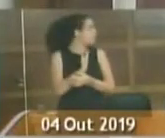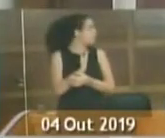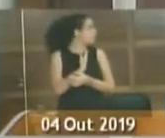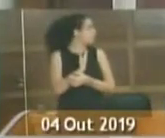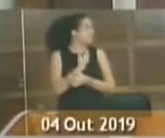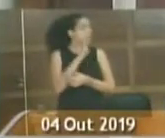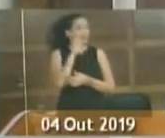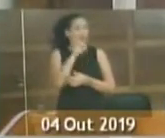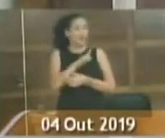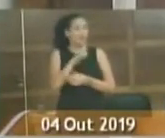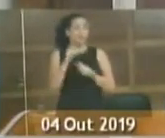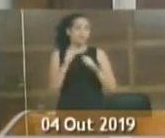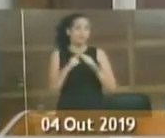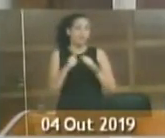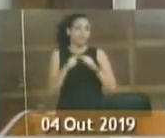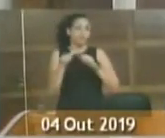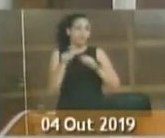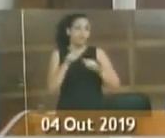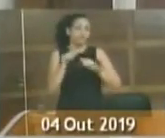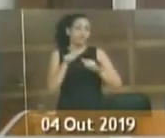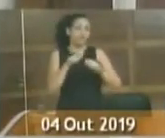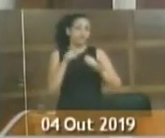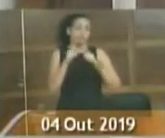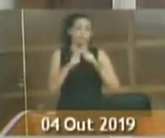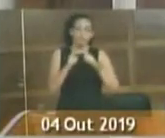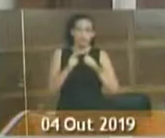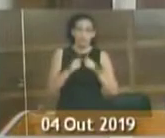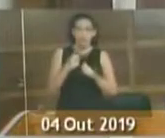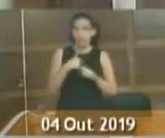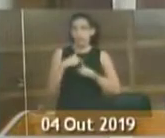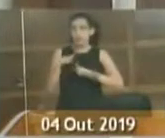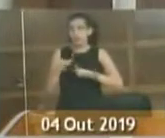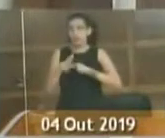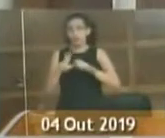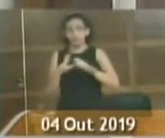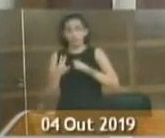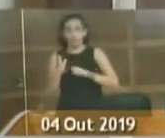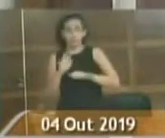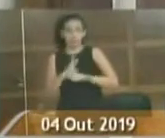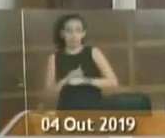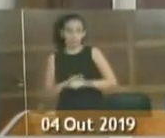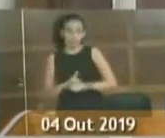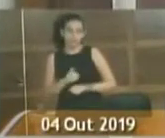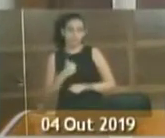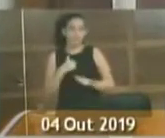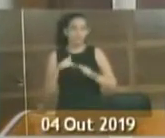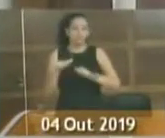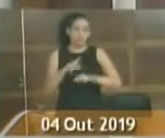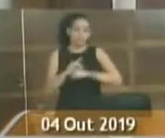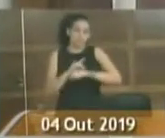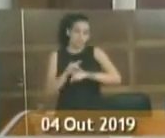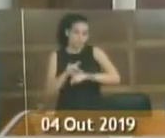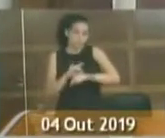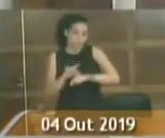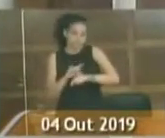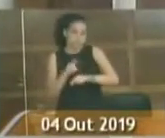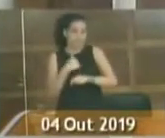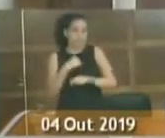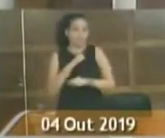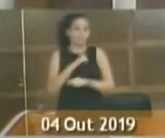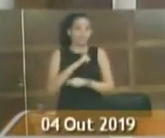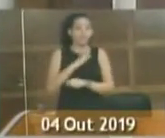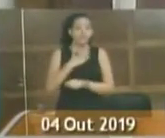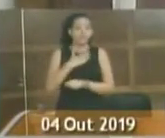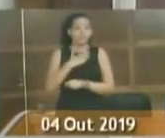clínicos gerais, eles trabalham com clínica. Então, eu trabalho com doença, eu trabalho com pele, entendeu? Eu tenho uma